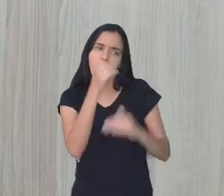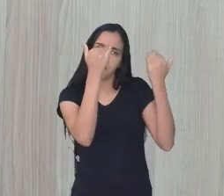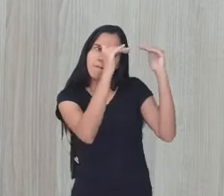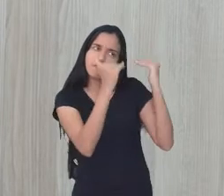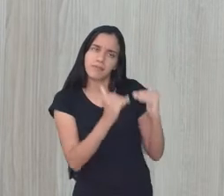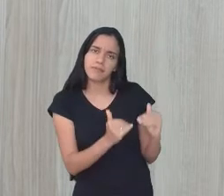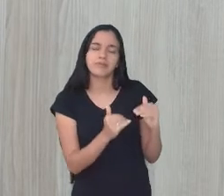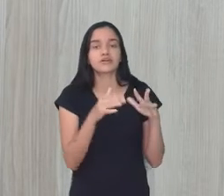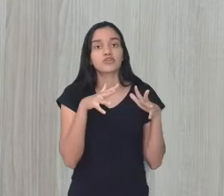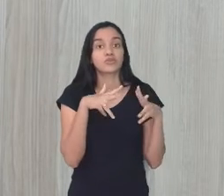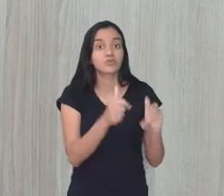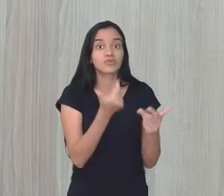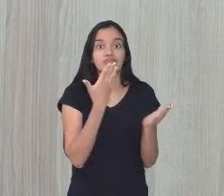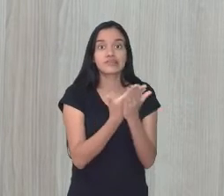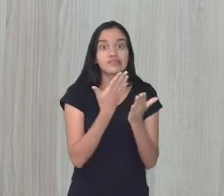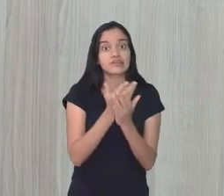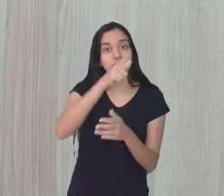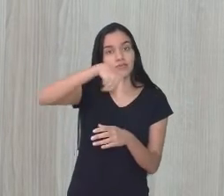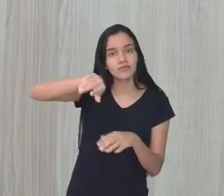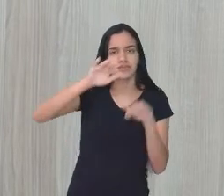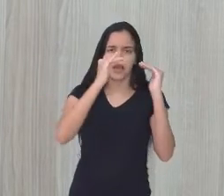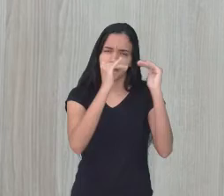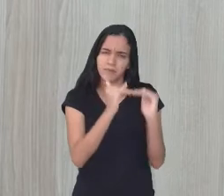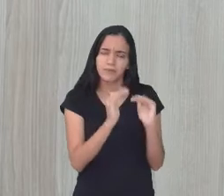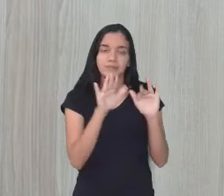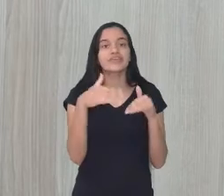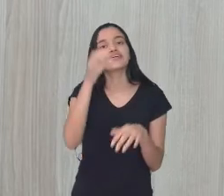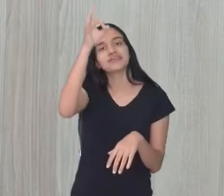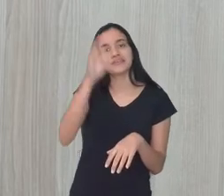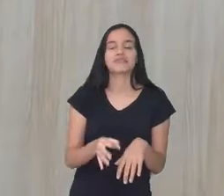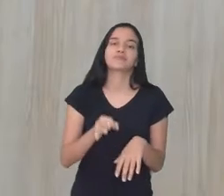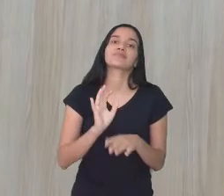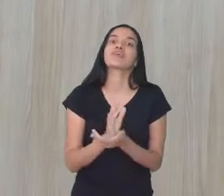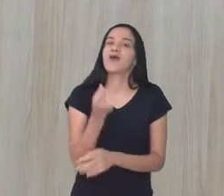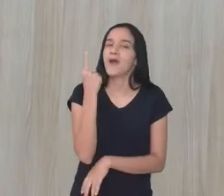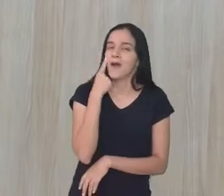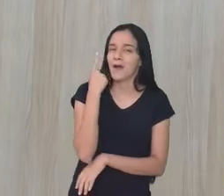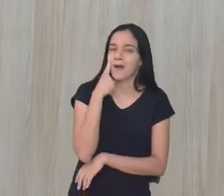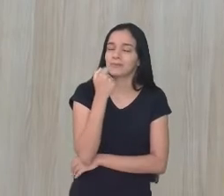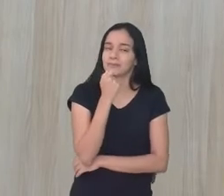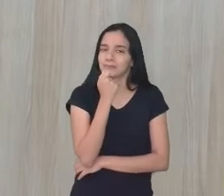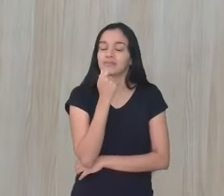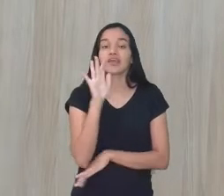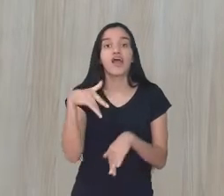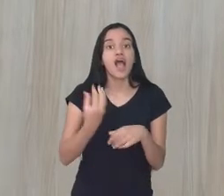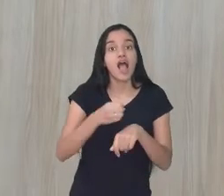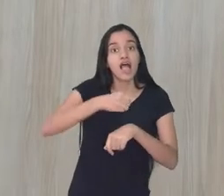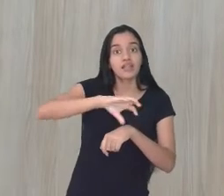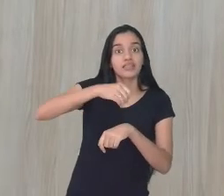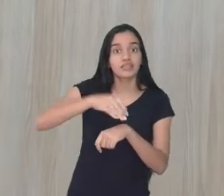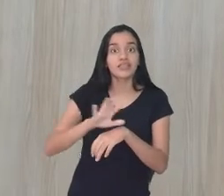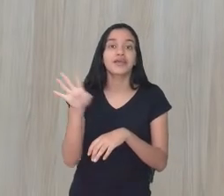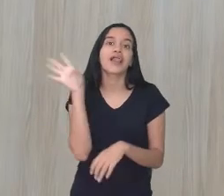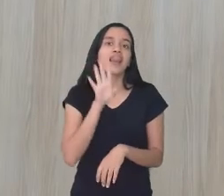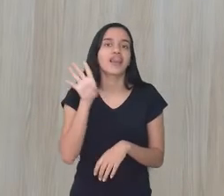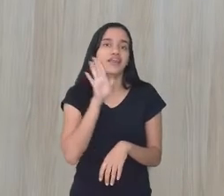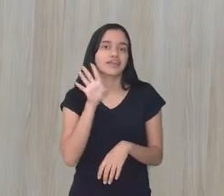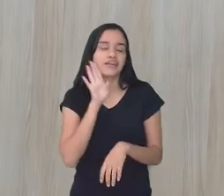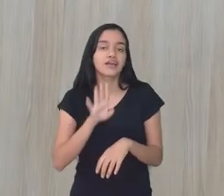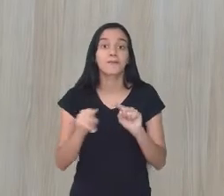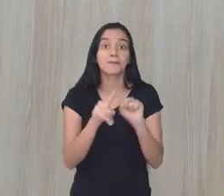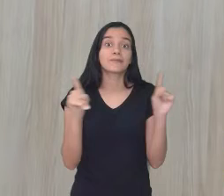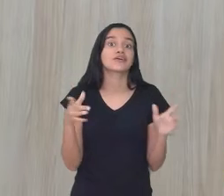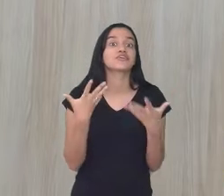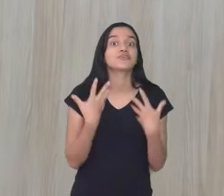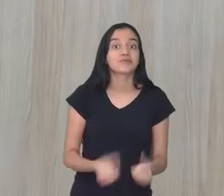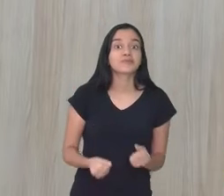ano, tem todas as aulas para você maratonar. Exatamente, olha aí. Fica essa dica super legal, mas vamos